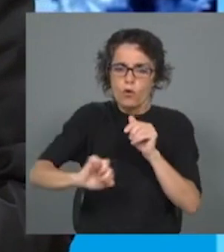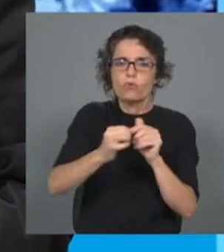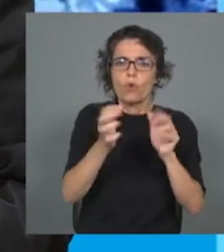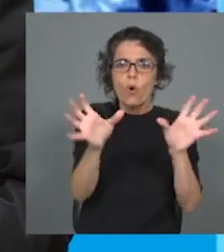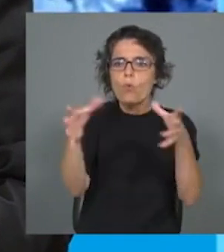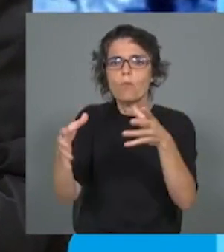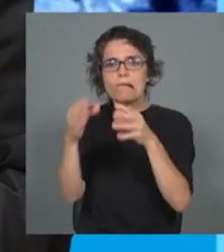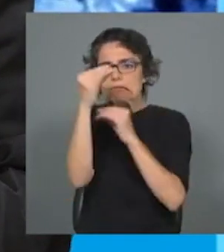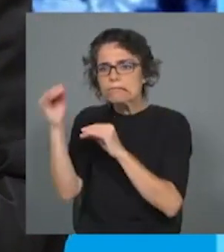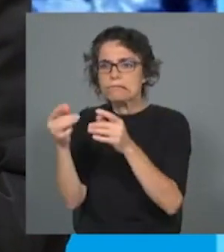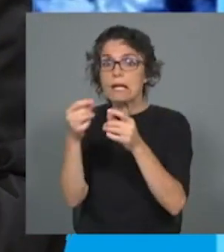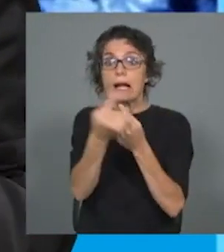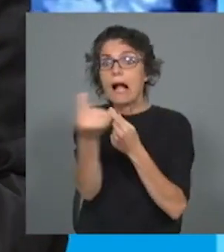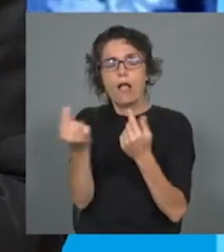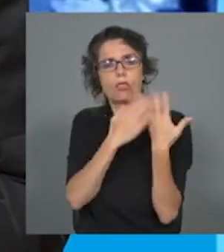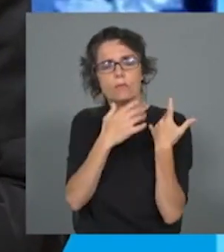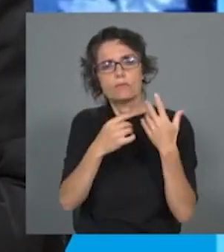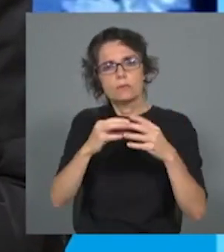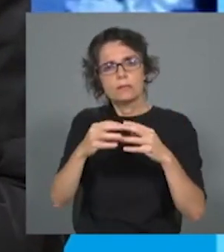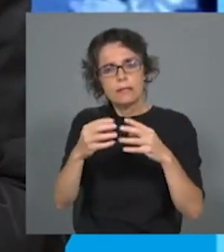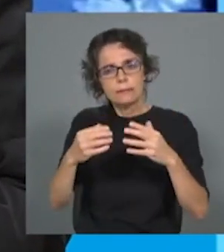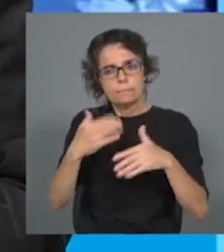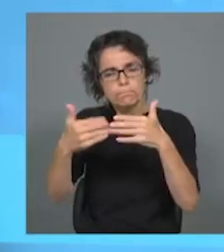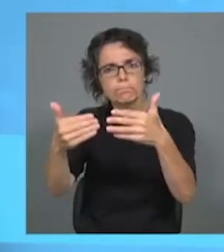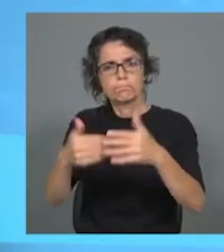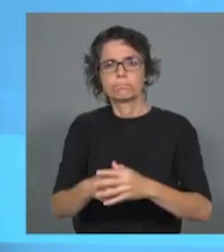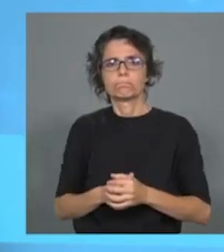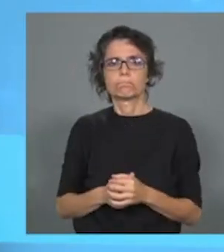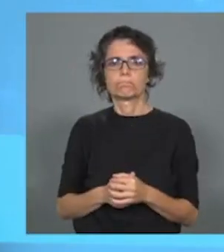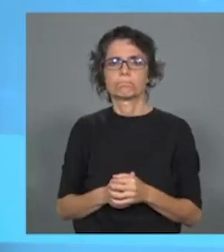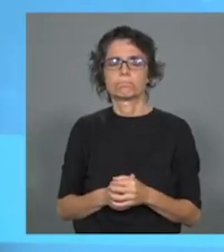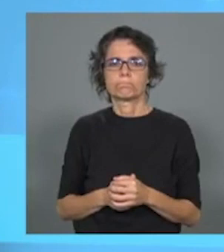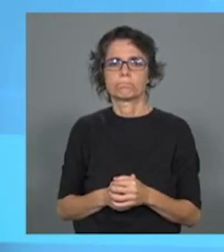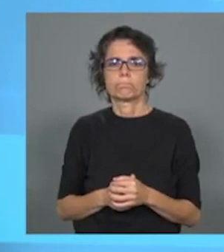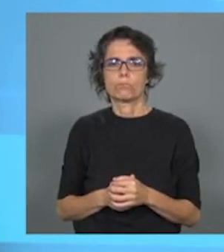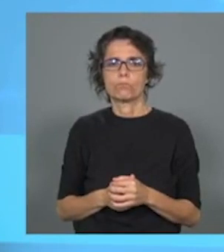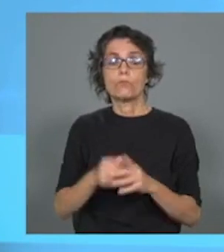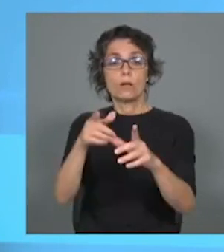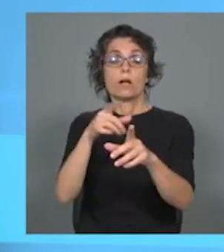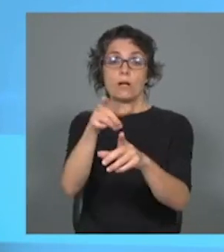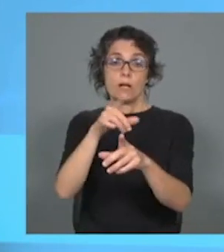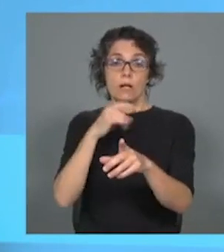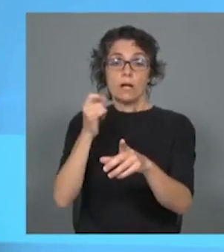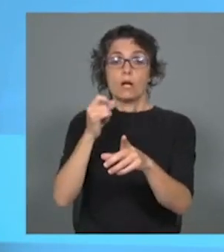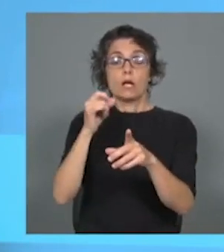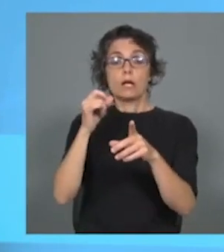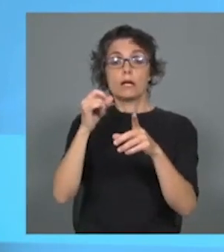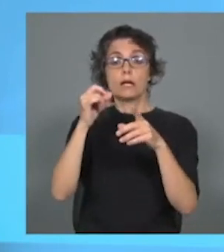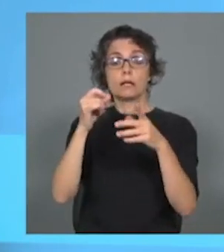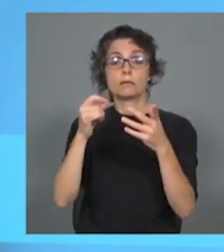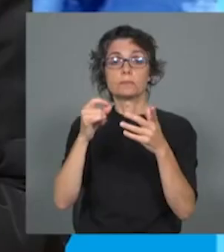comunidades para que as coisas aconteçam da melhor maneira. Alberto Aguiar está aqui enquanto Capelão Nacional da Liga dos Bombeiros